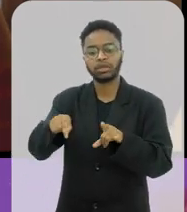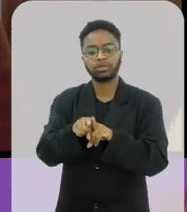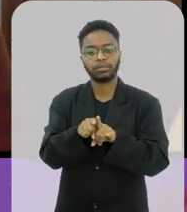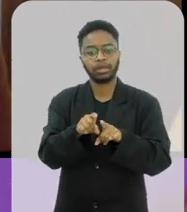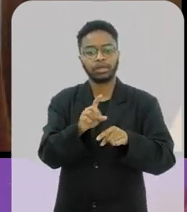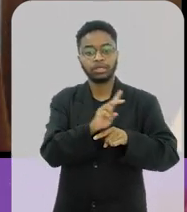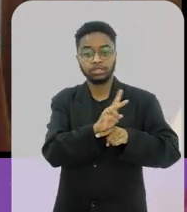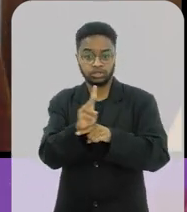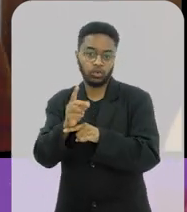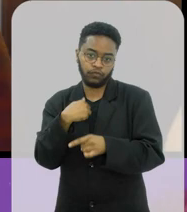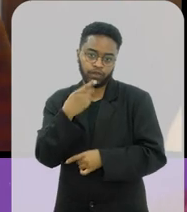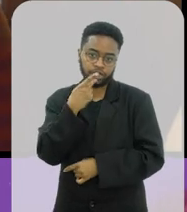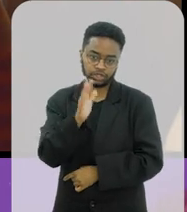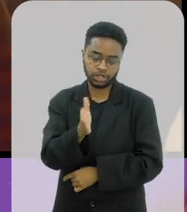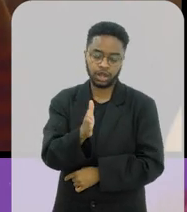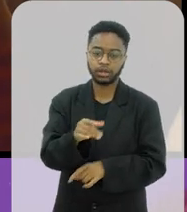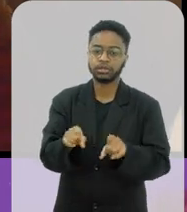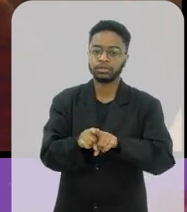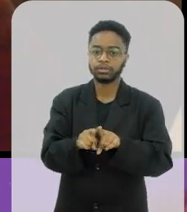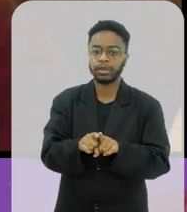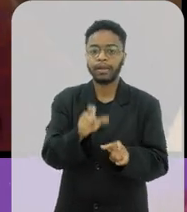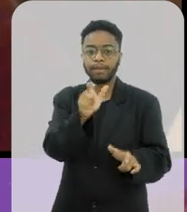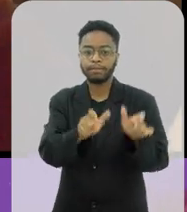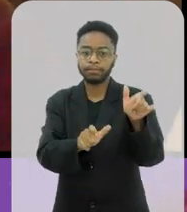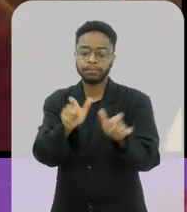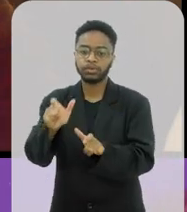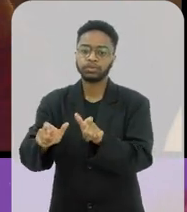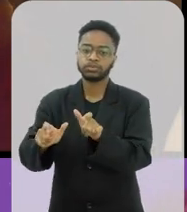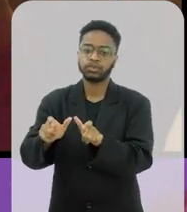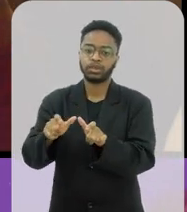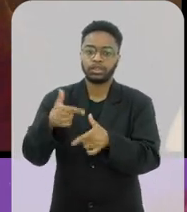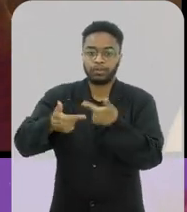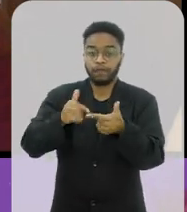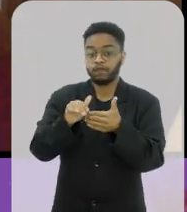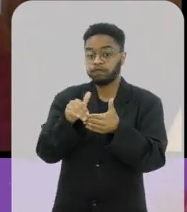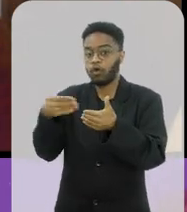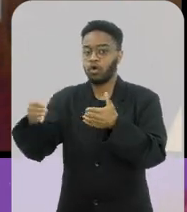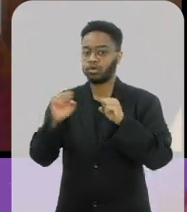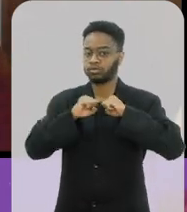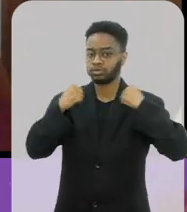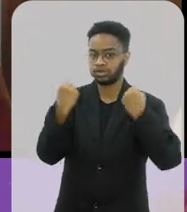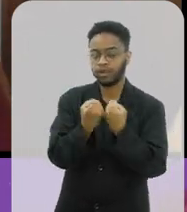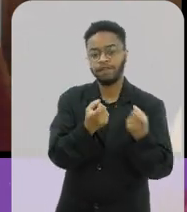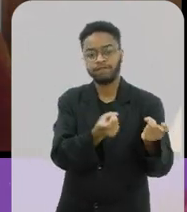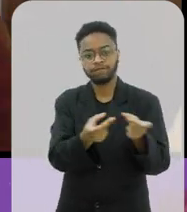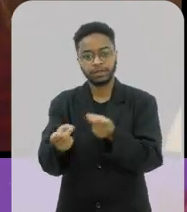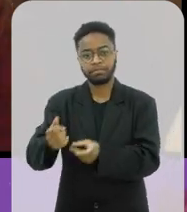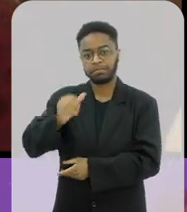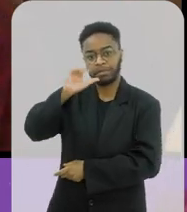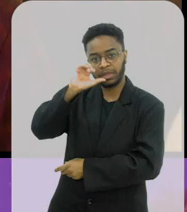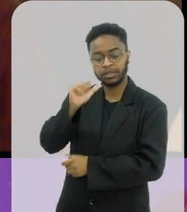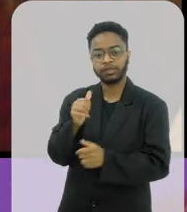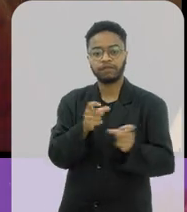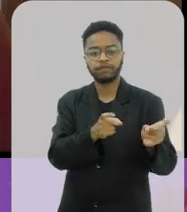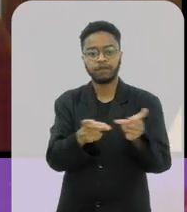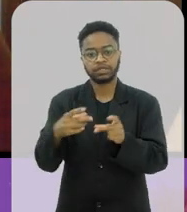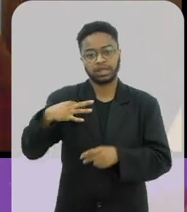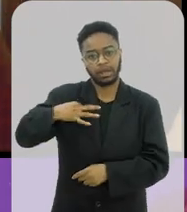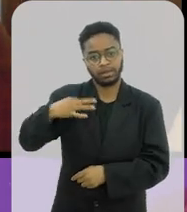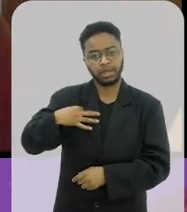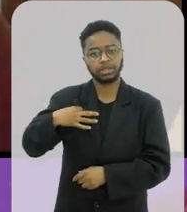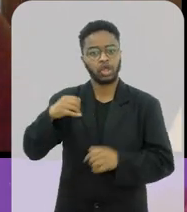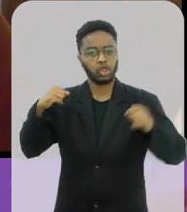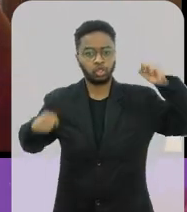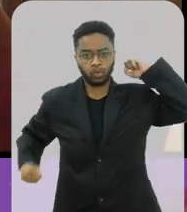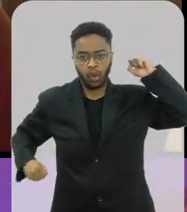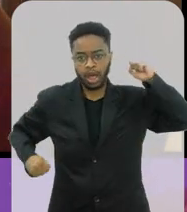os seguranças, conforme disse, as pessoas envolvidas ali do lado de fora, que vendem bebidas, vendem camisas, toalhas e